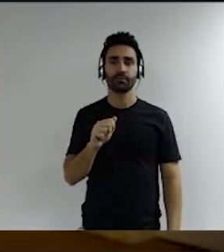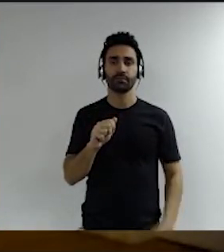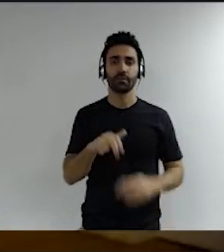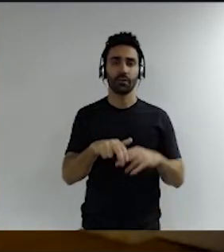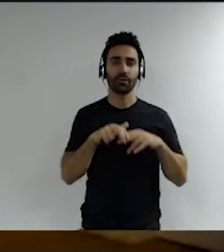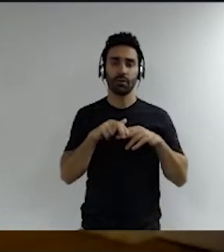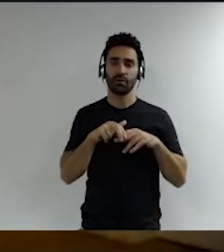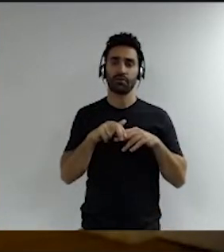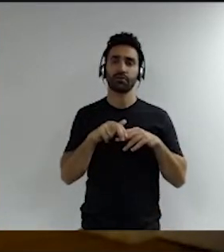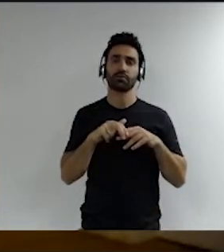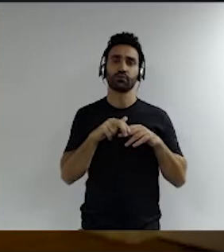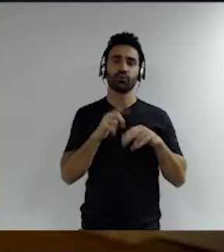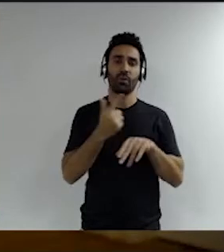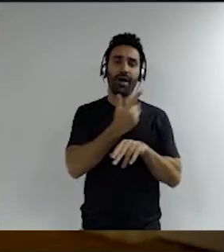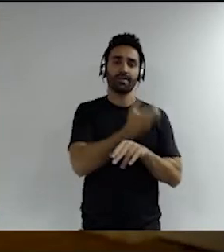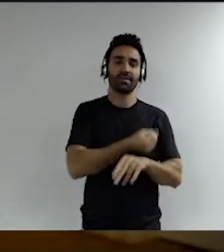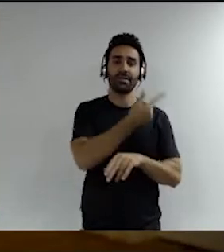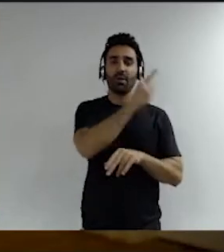não os doutrinários.